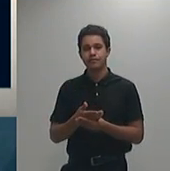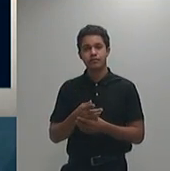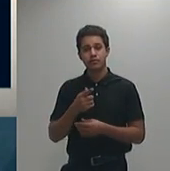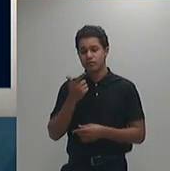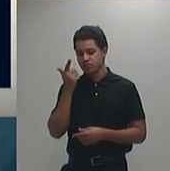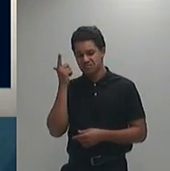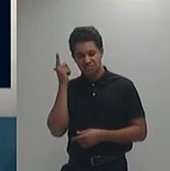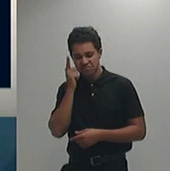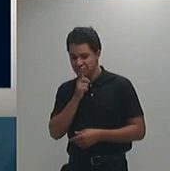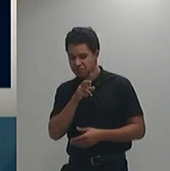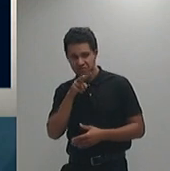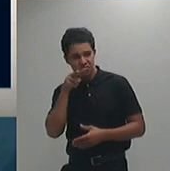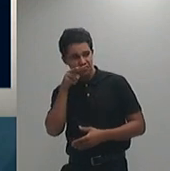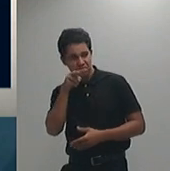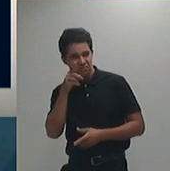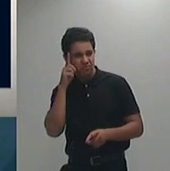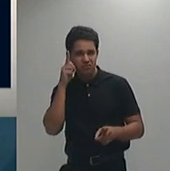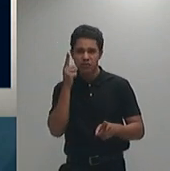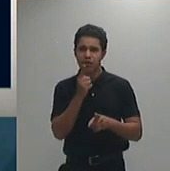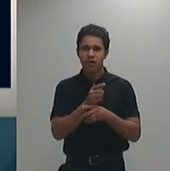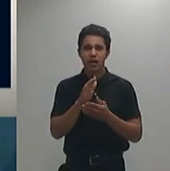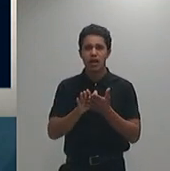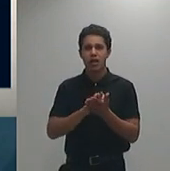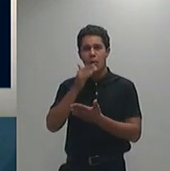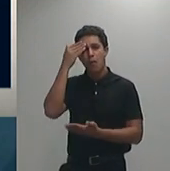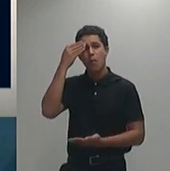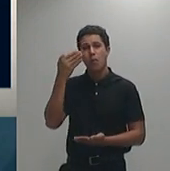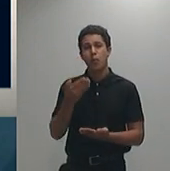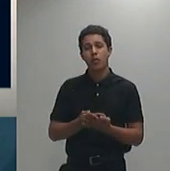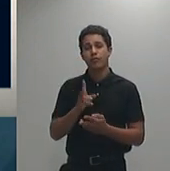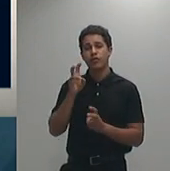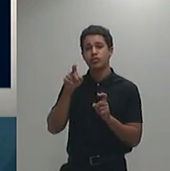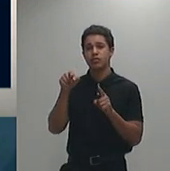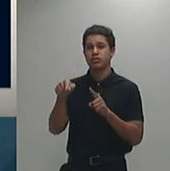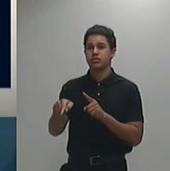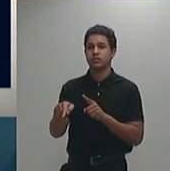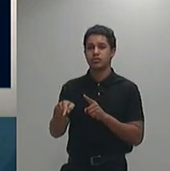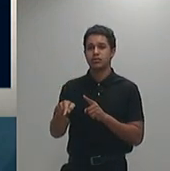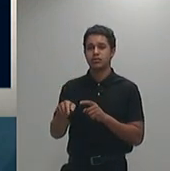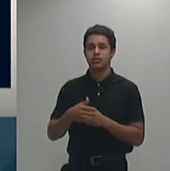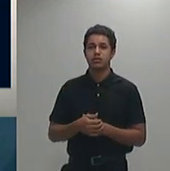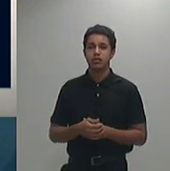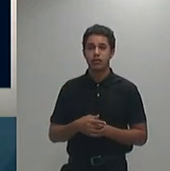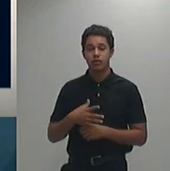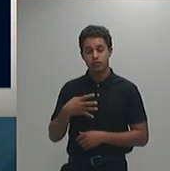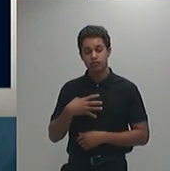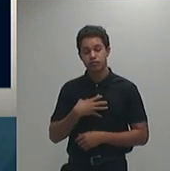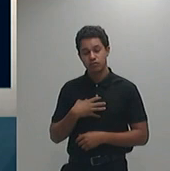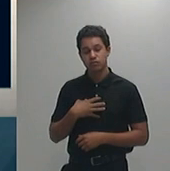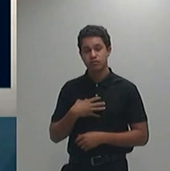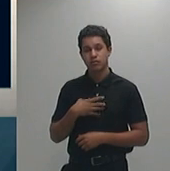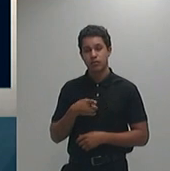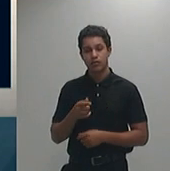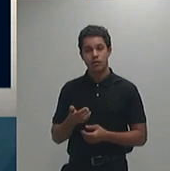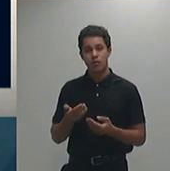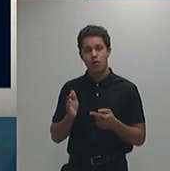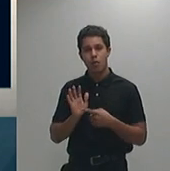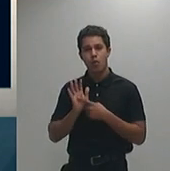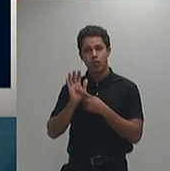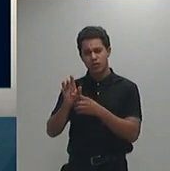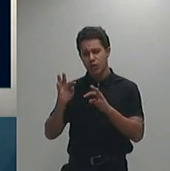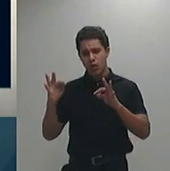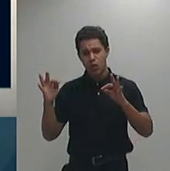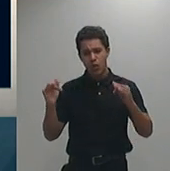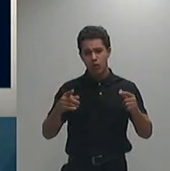identificou nenhuma prova acerca desse fato com efeito diante dos elementos de